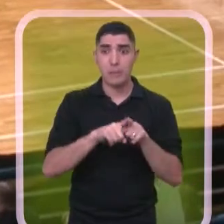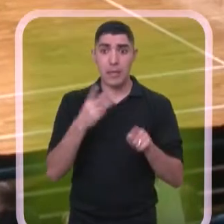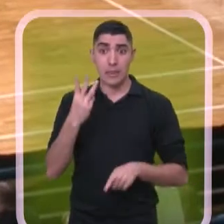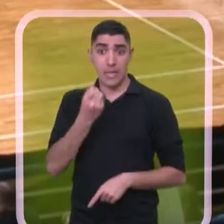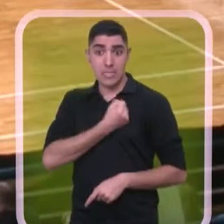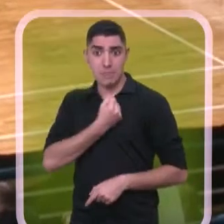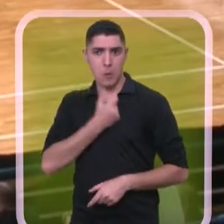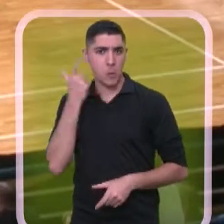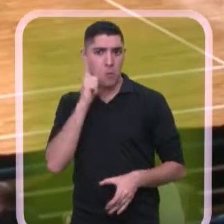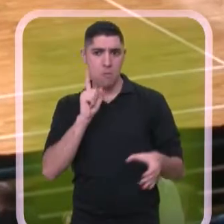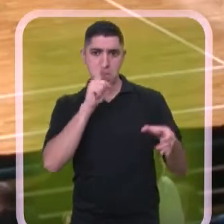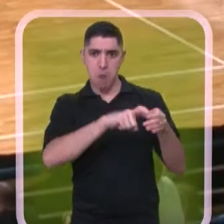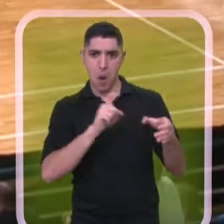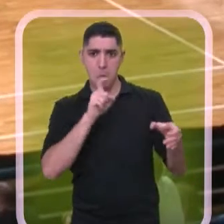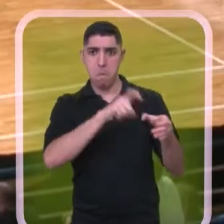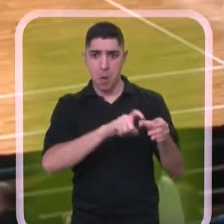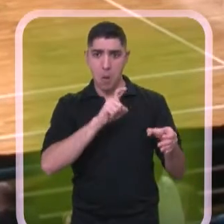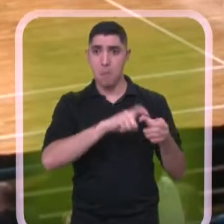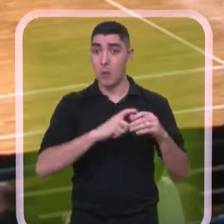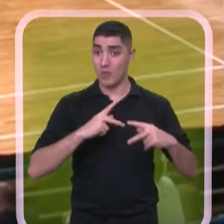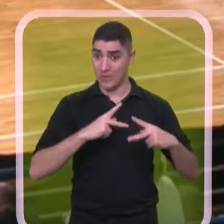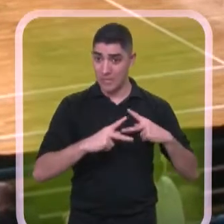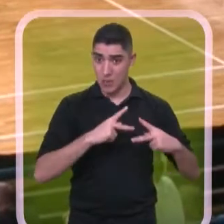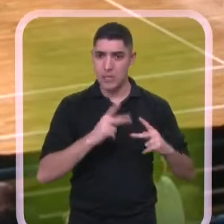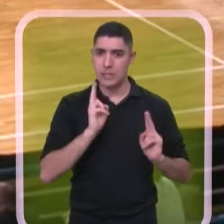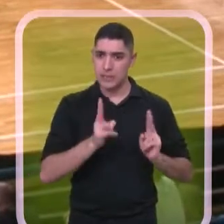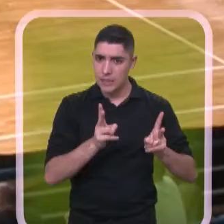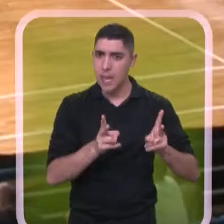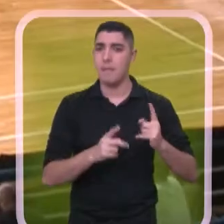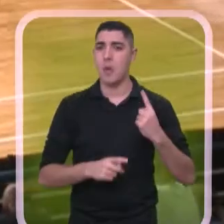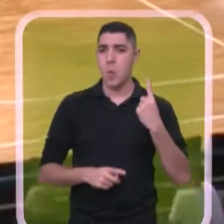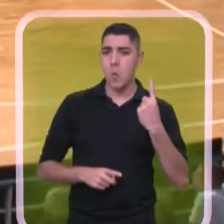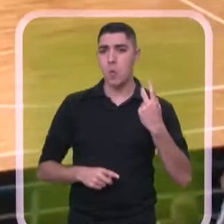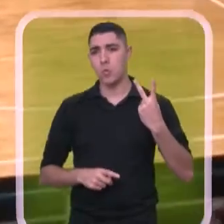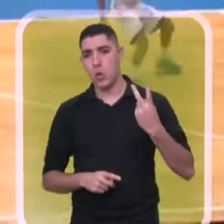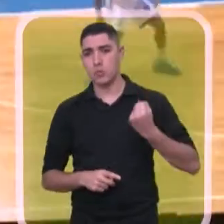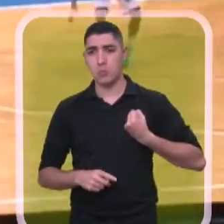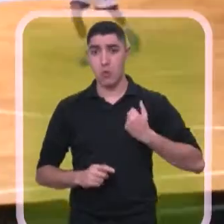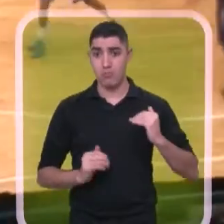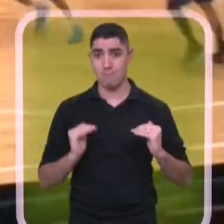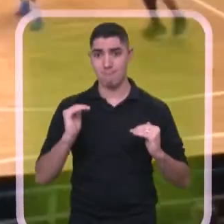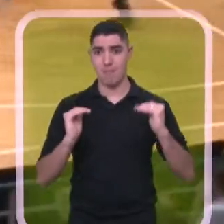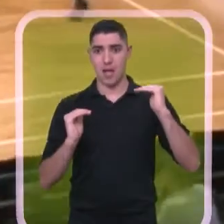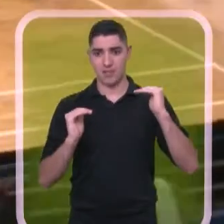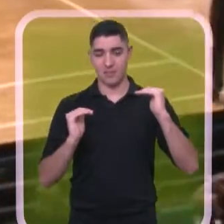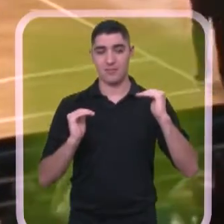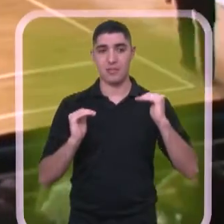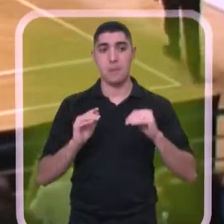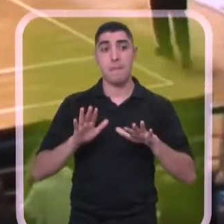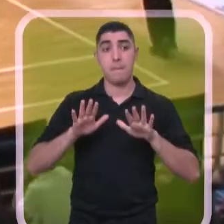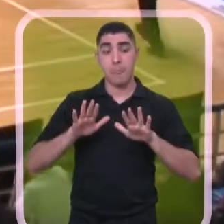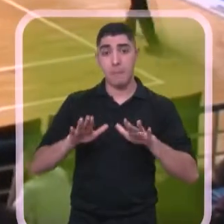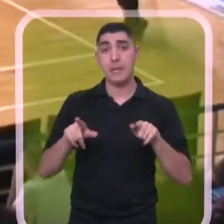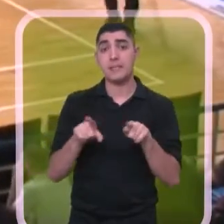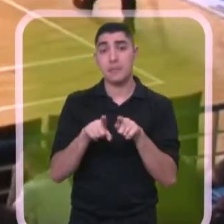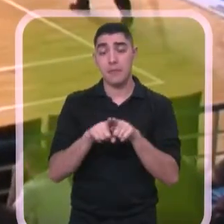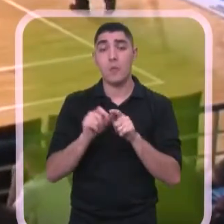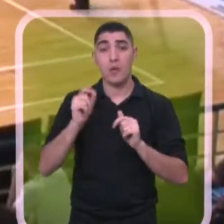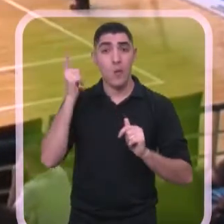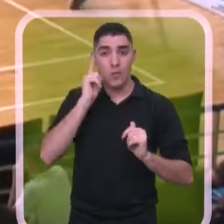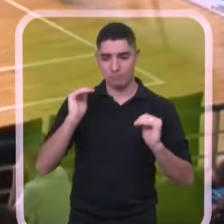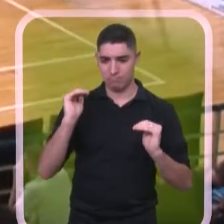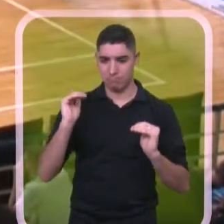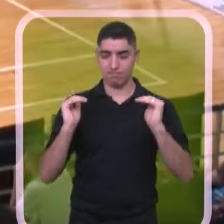3, o São José sempre se mantinha 2 pontos atrás no marcador. O máximo que conseguiu foi o empate, quando o